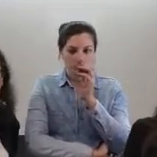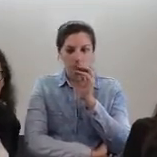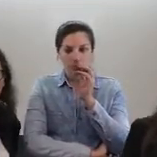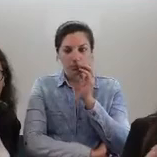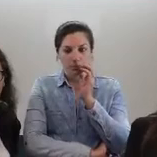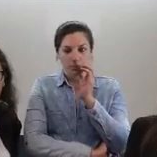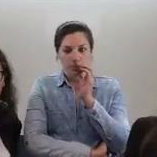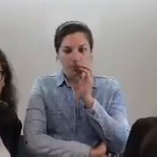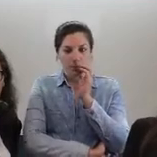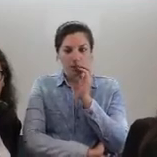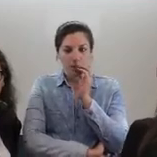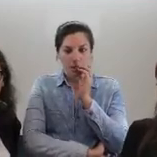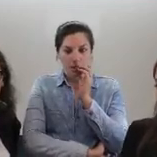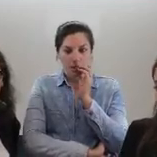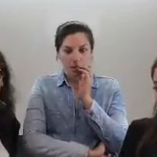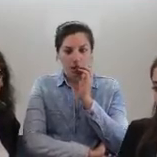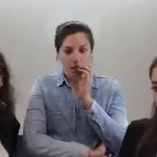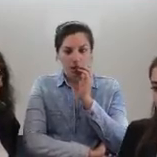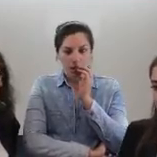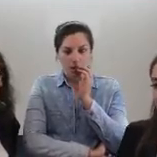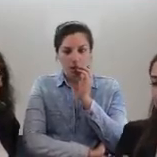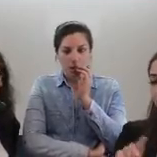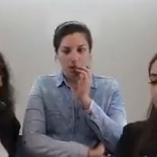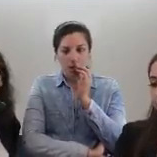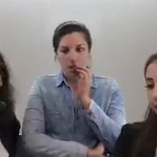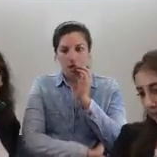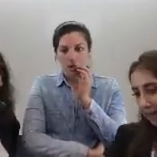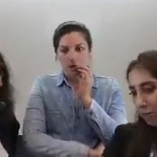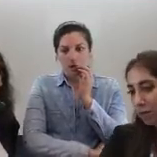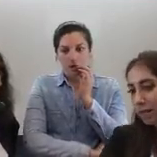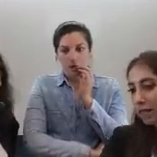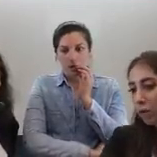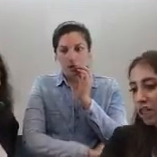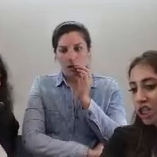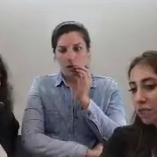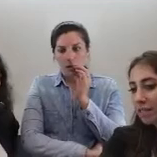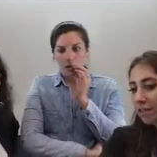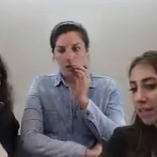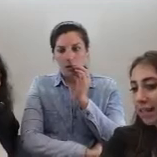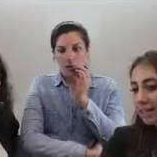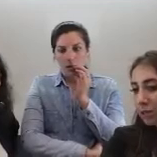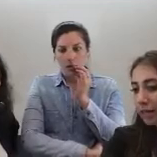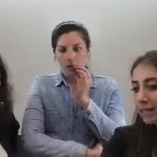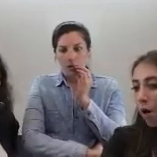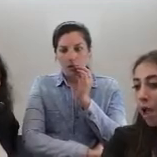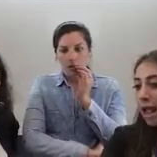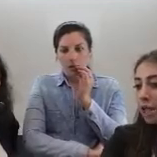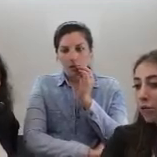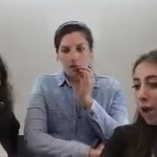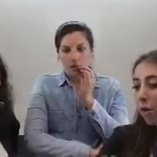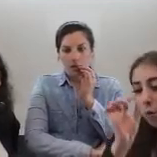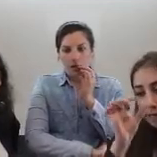acesso integral, tu vai ter que pagar. Então, ali ele tem, ó, ele tem a opção aqui, o cadeadinho significa que é acesso